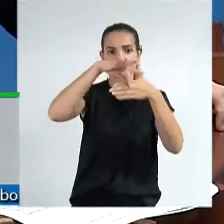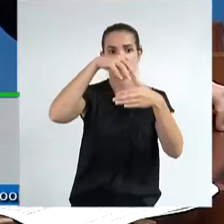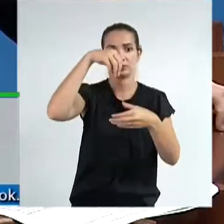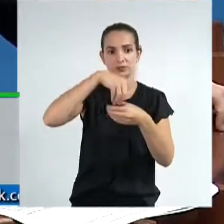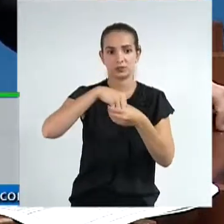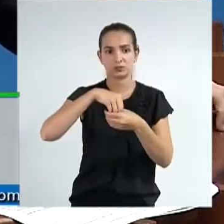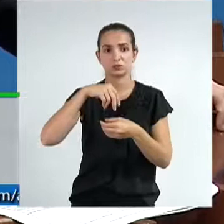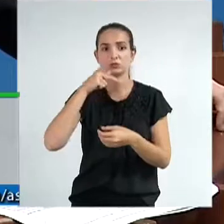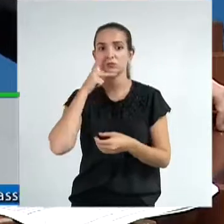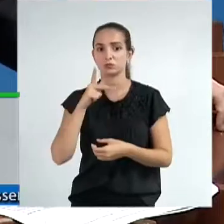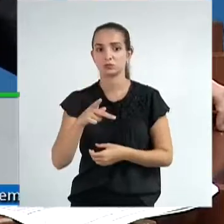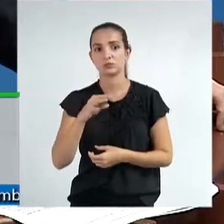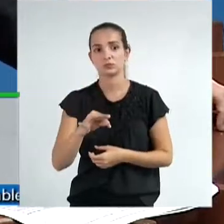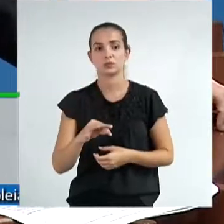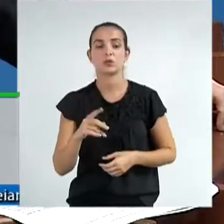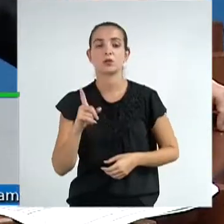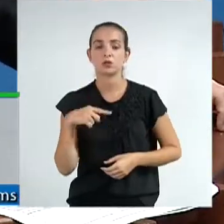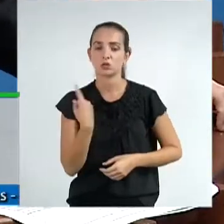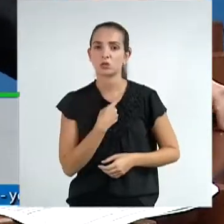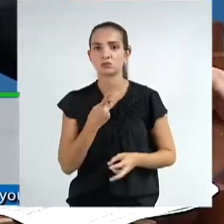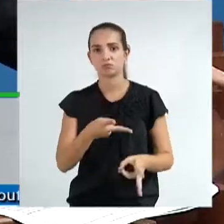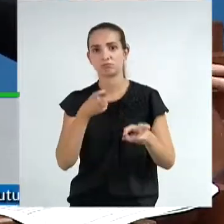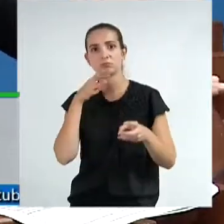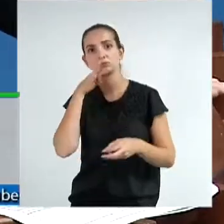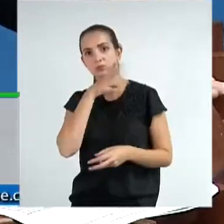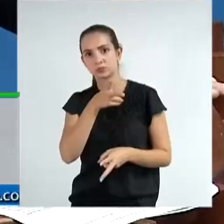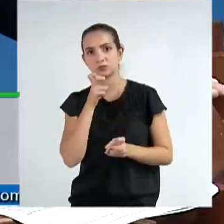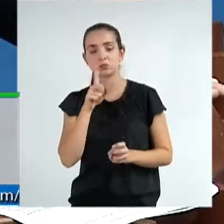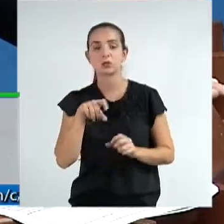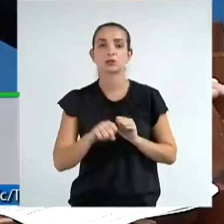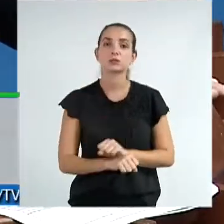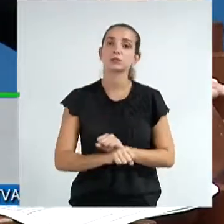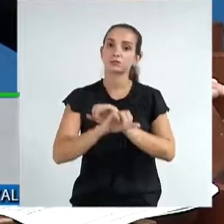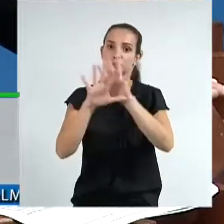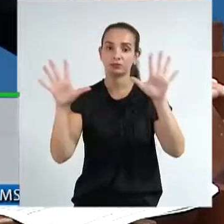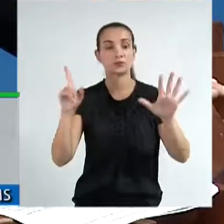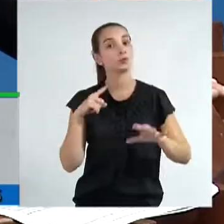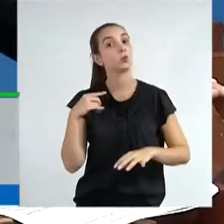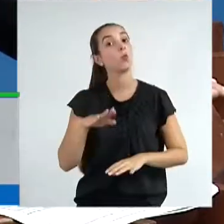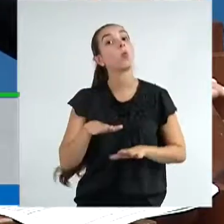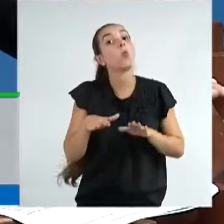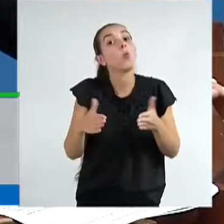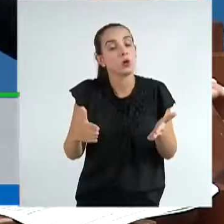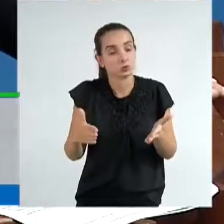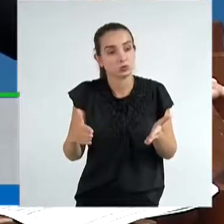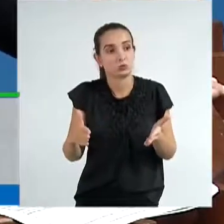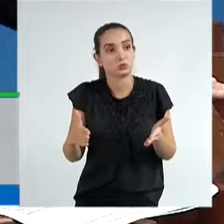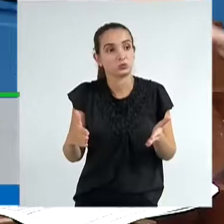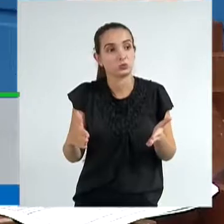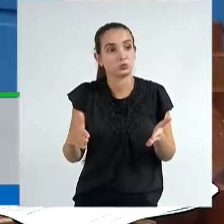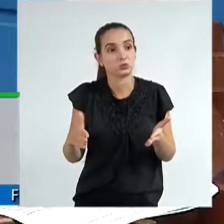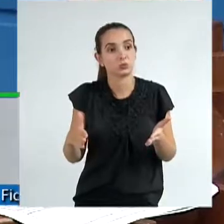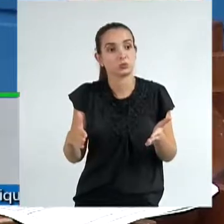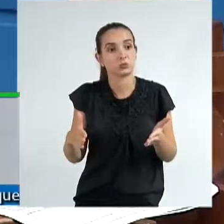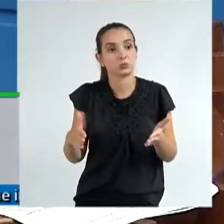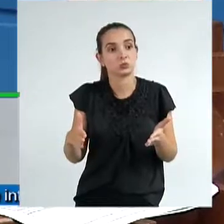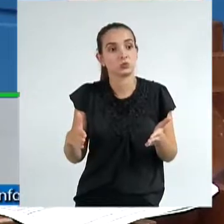constatação e tudo fica muito claro quando as